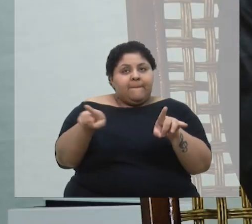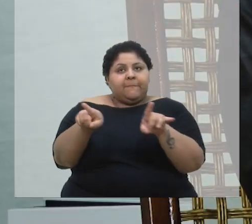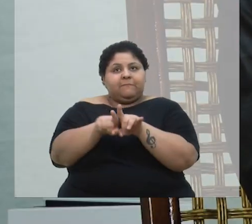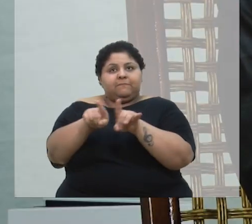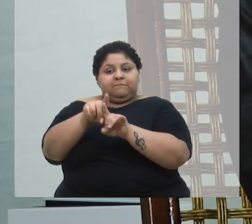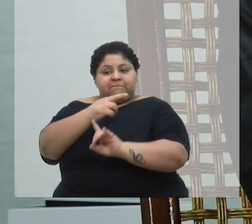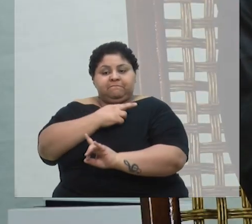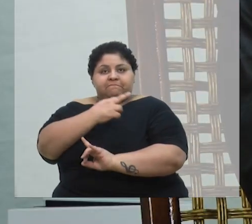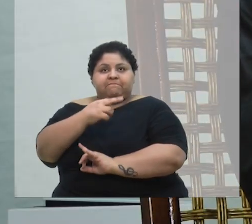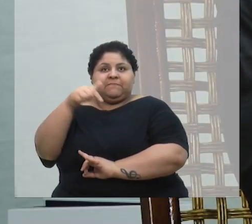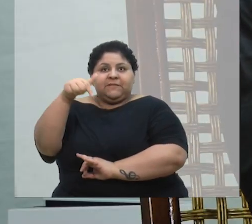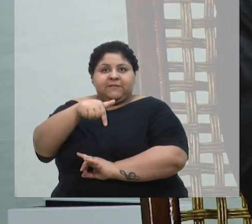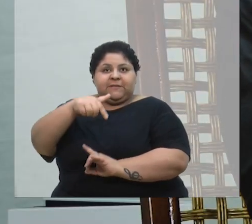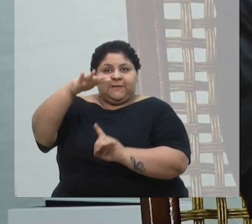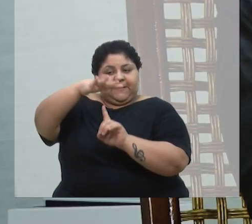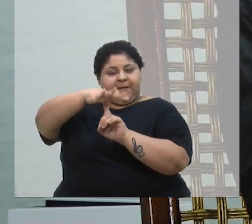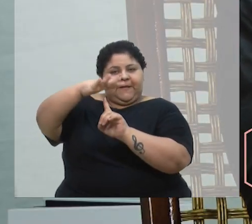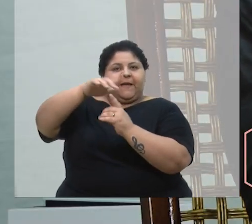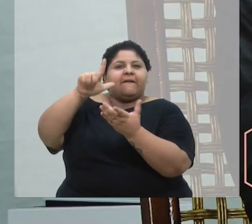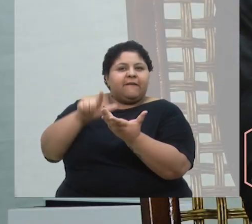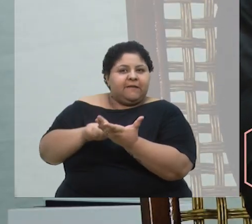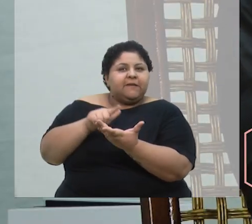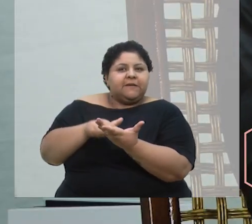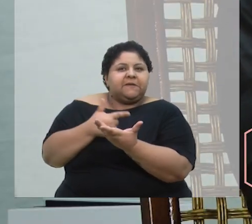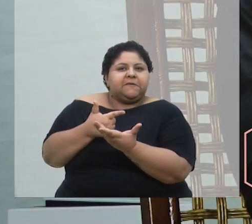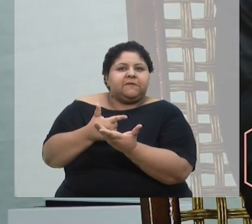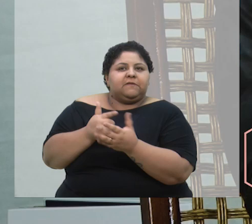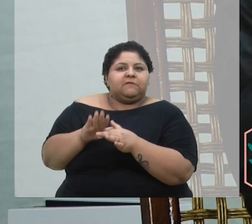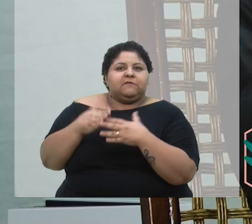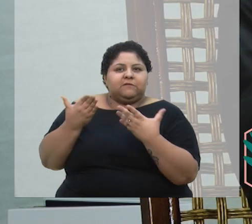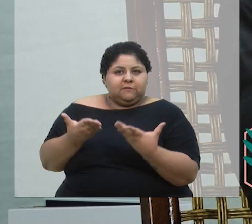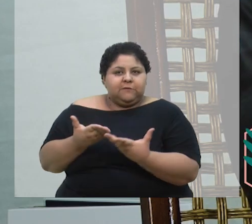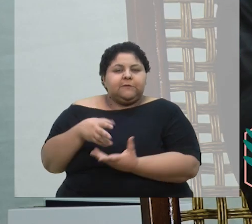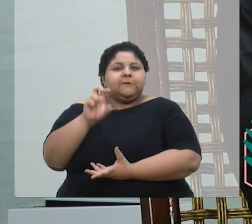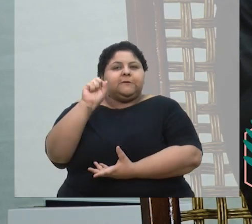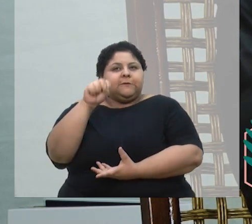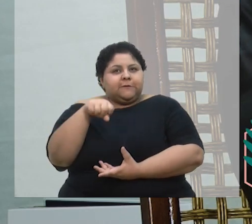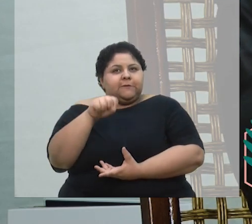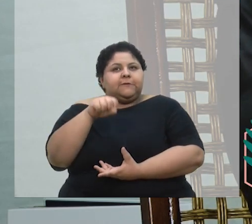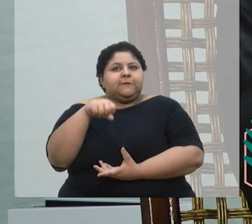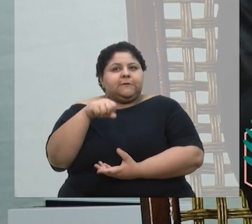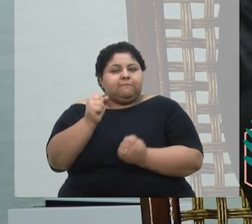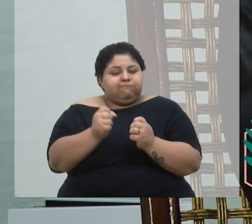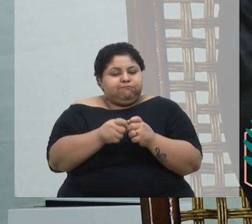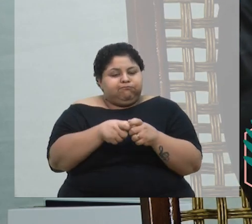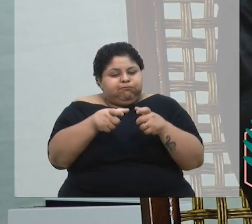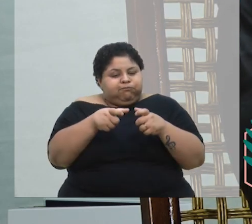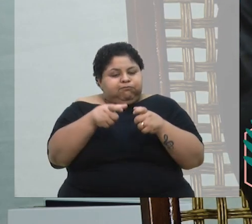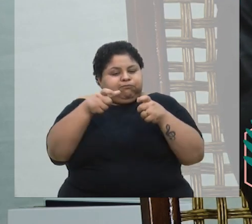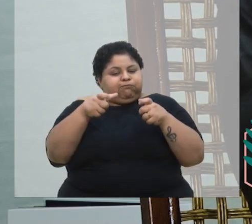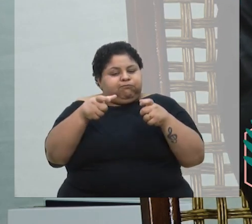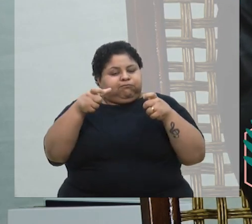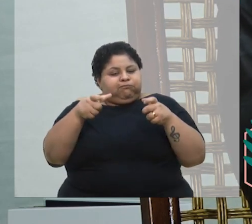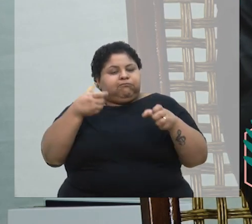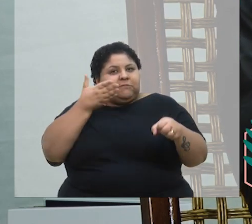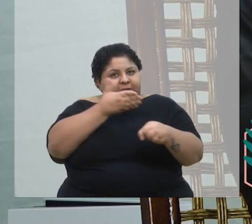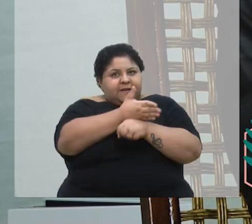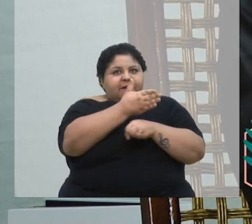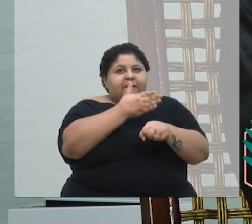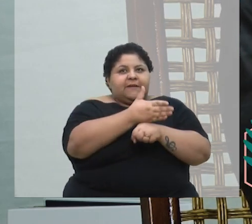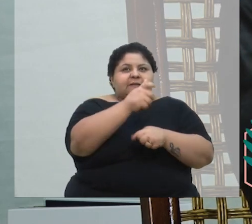também representando aqui na nossa Feira do Livro, né. Então, realmente vem crescendo a participação de